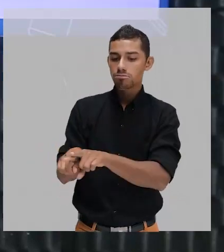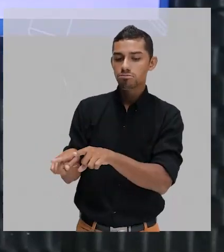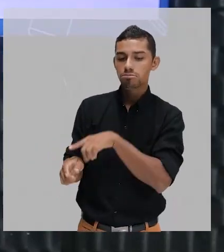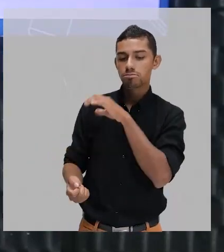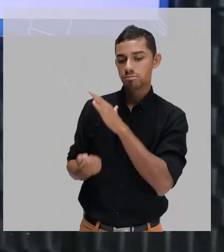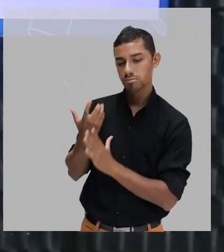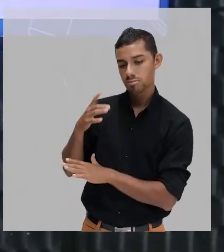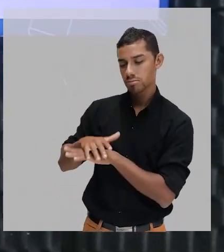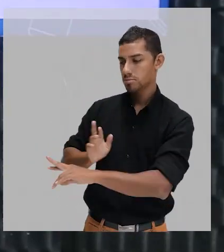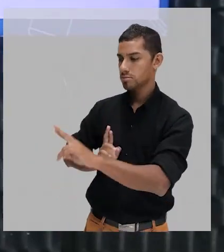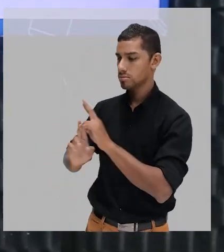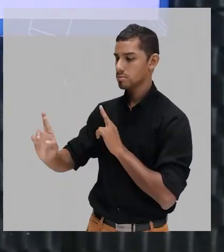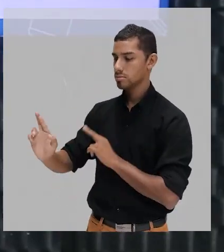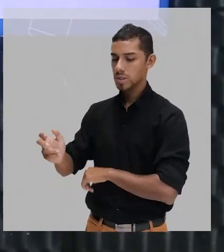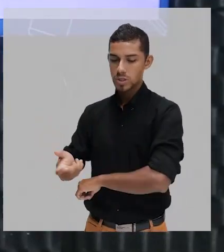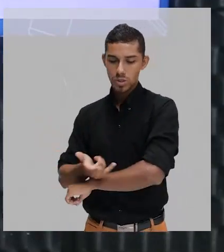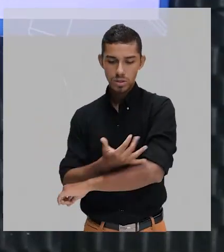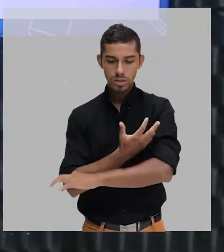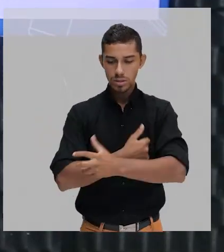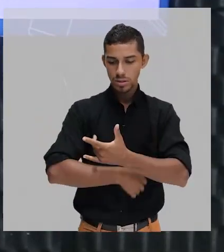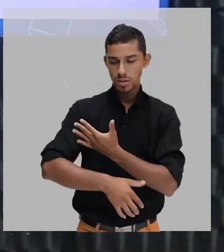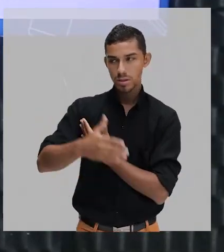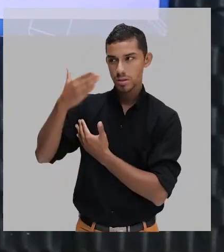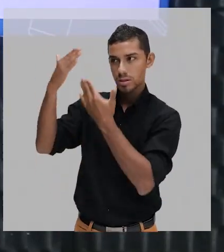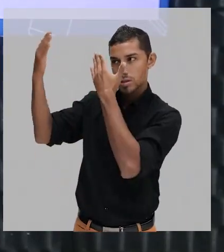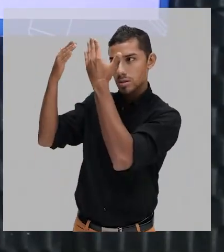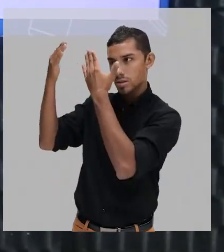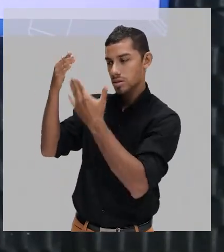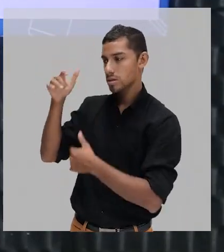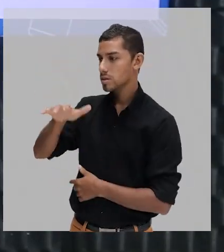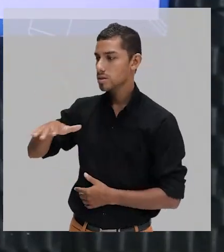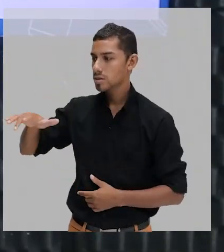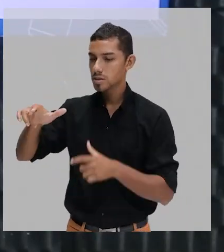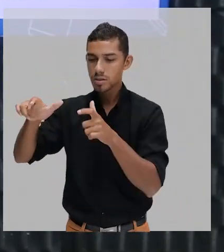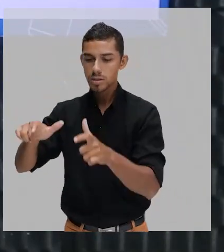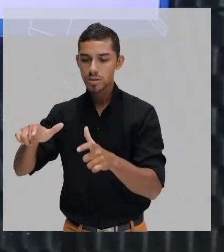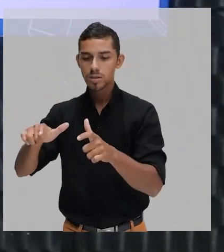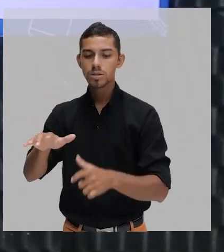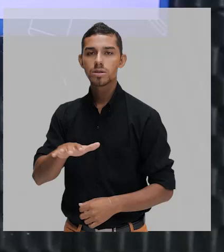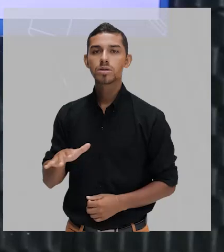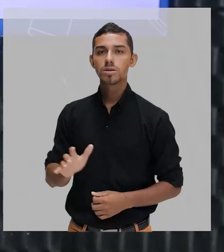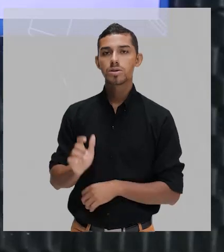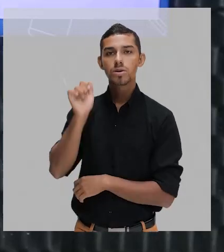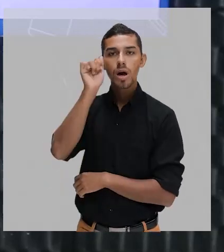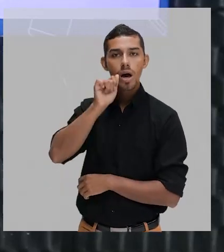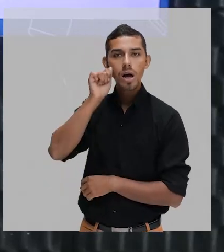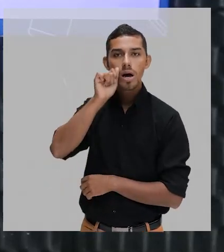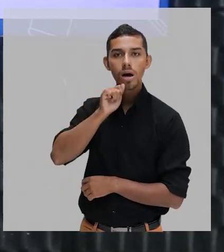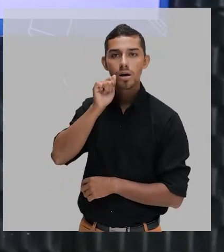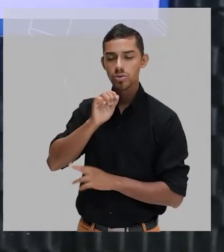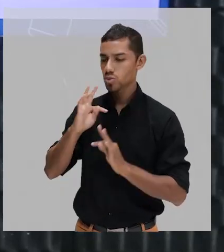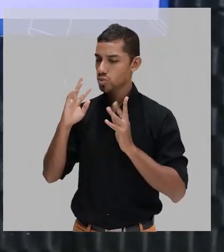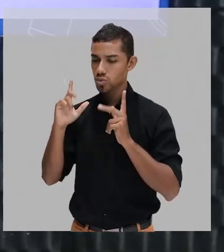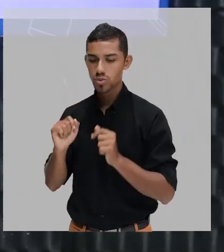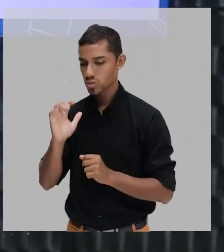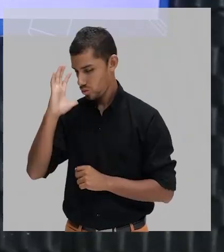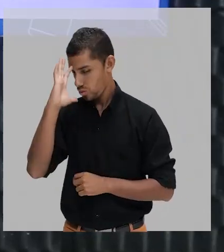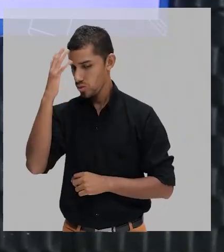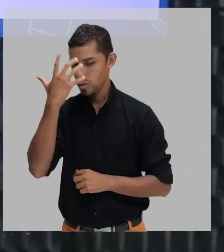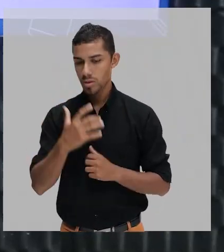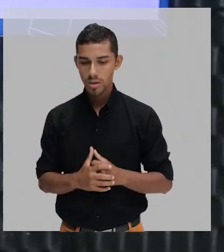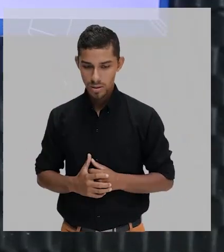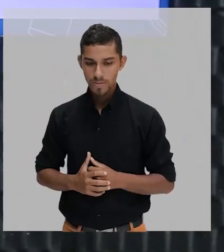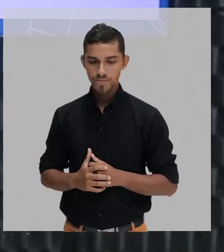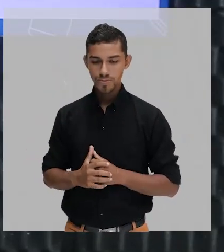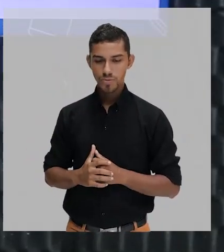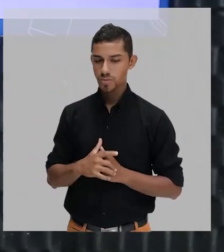uma relação emocional e psicológica da cena, do espaço, do cenário, o ator e tudo que está acontecendo, né?